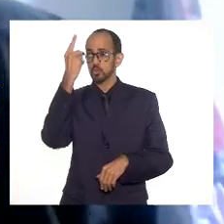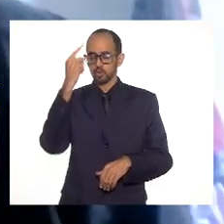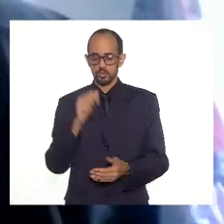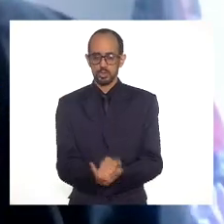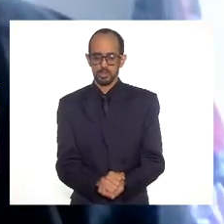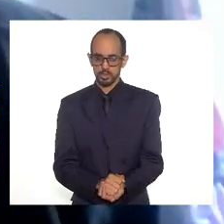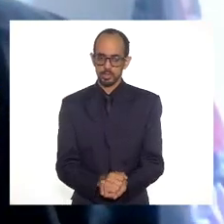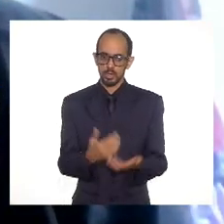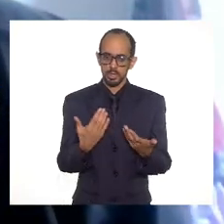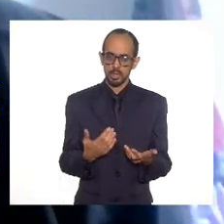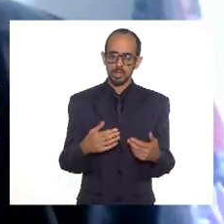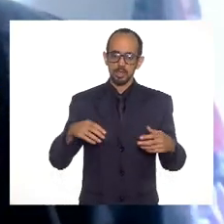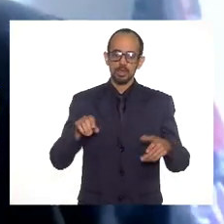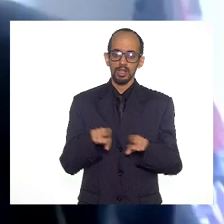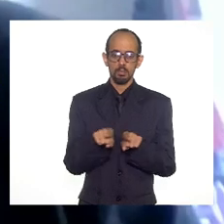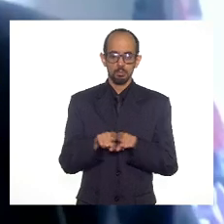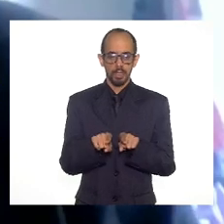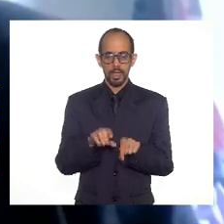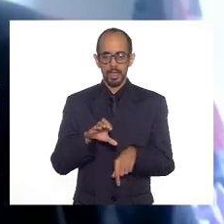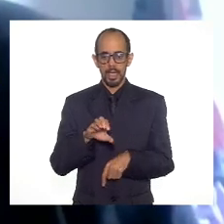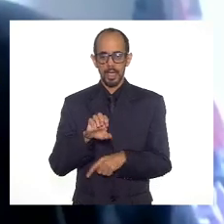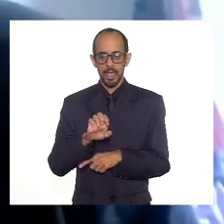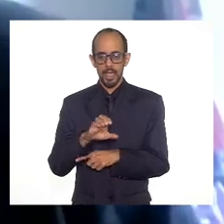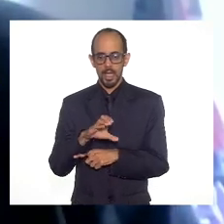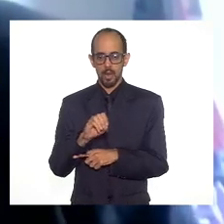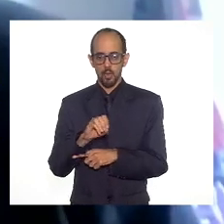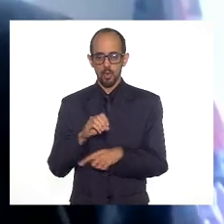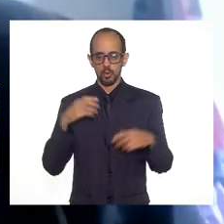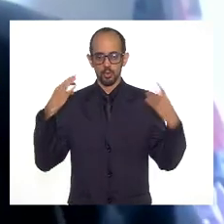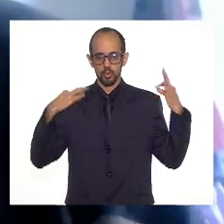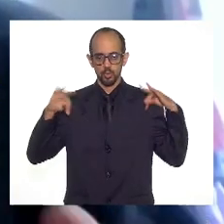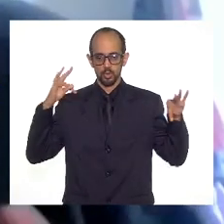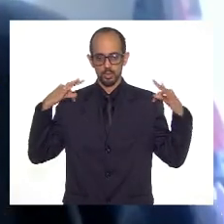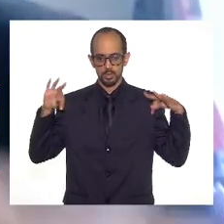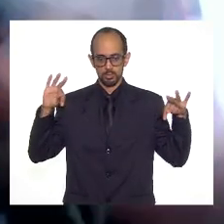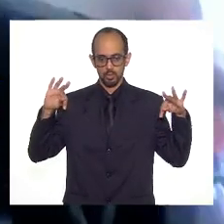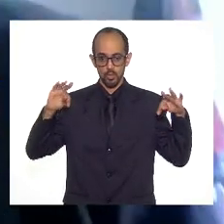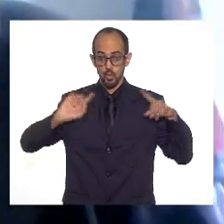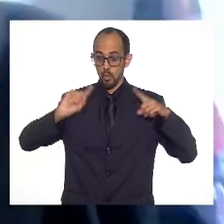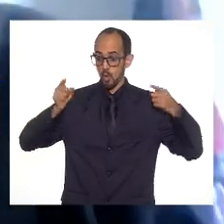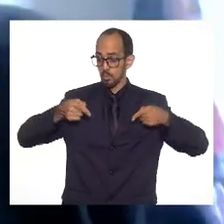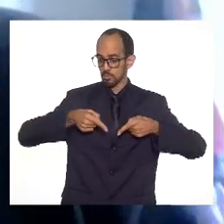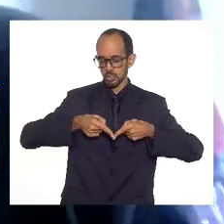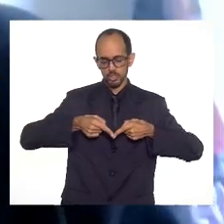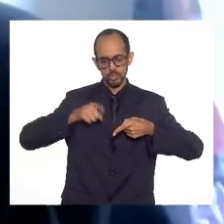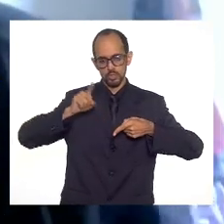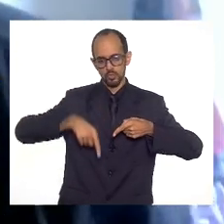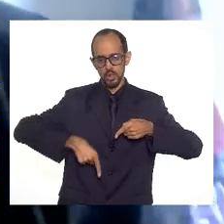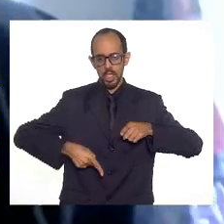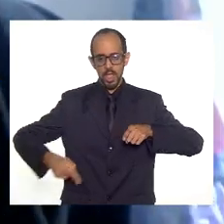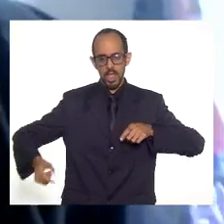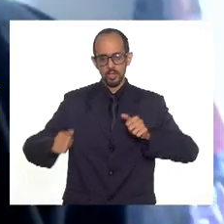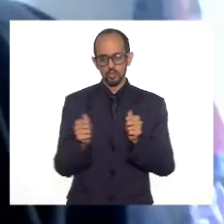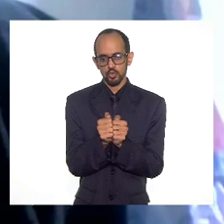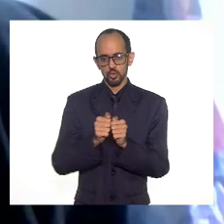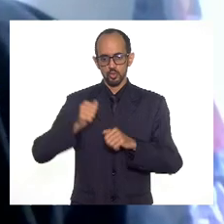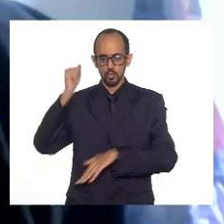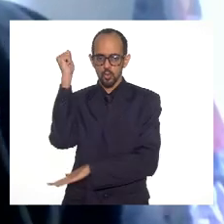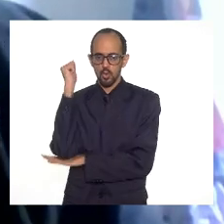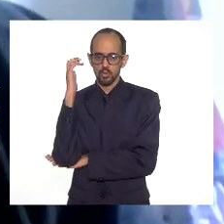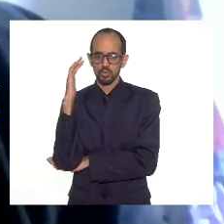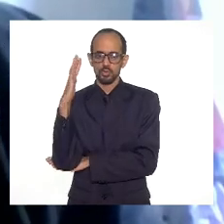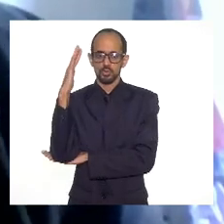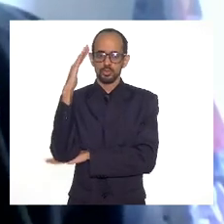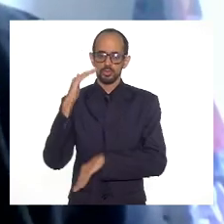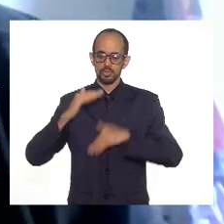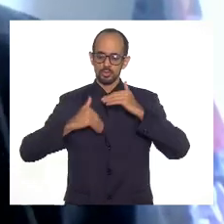que o objetivo desse projeto ele está ligado ao desenvolvimento sustentável. Eu tive a